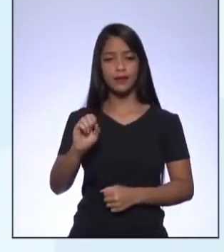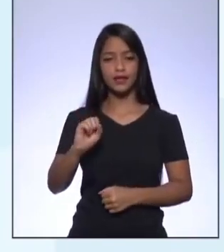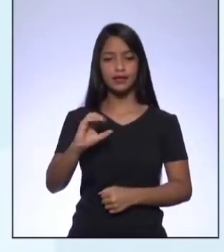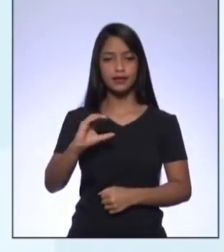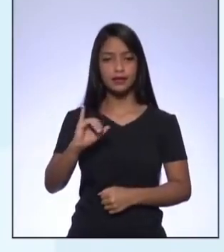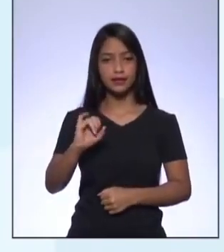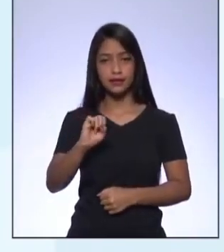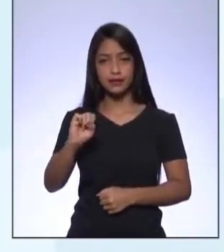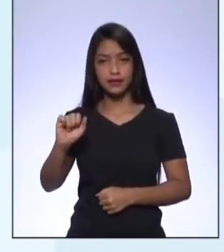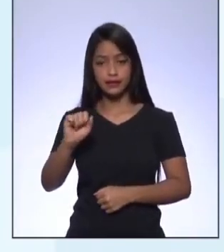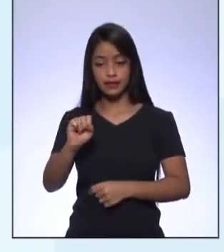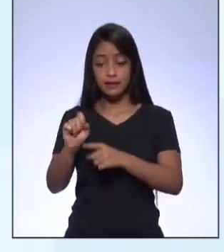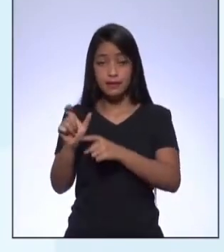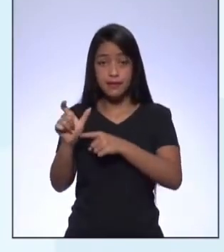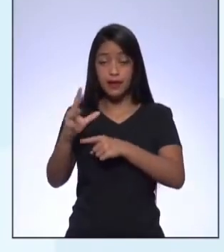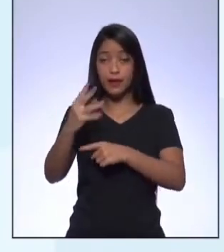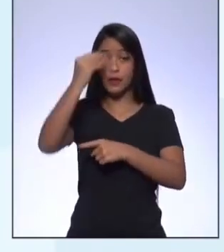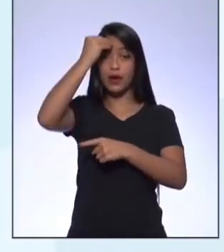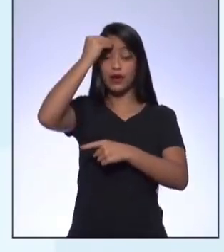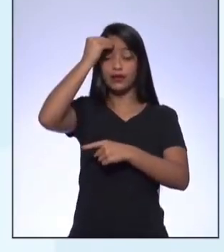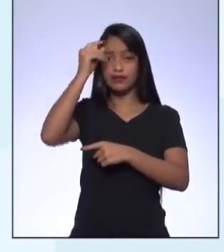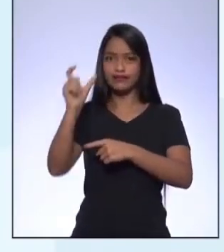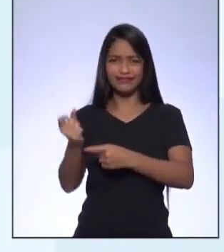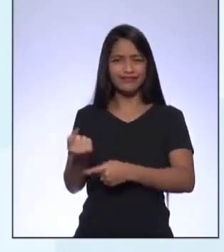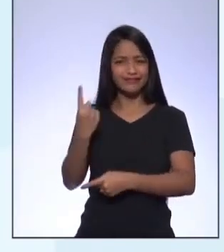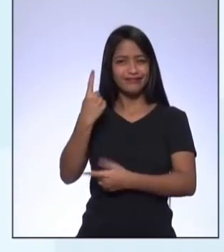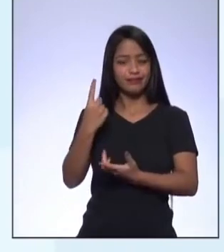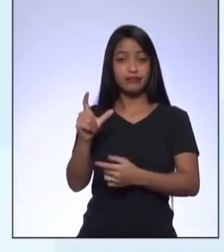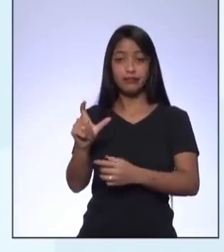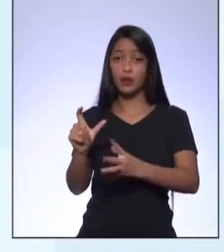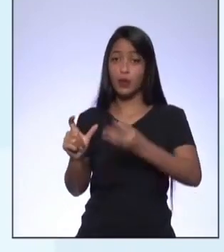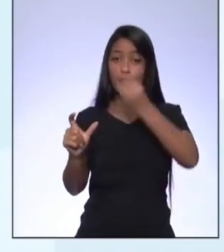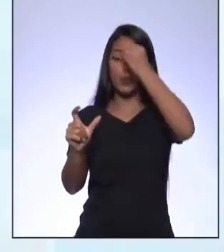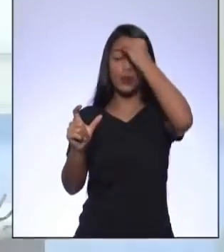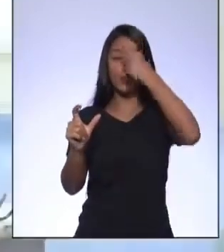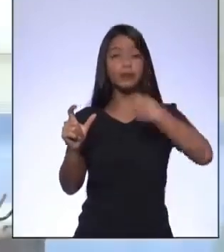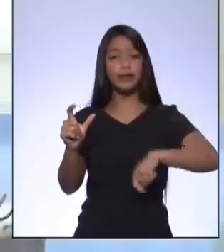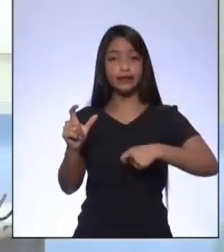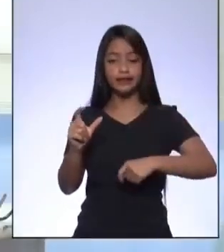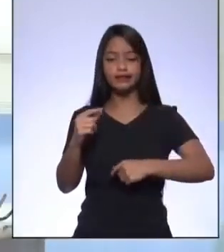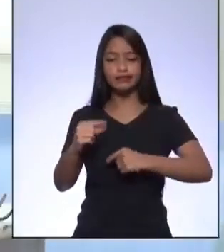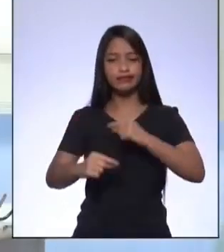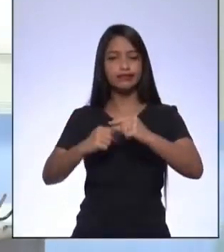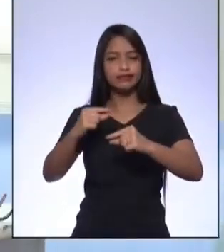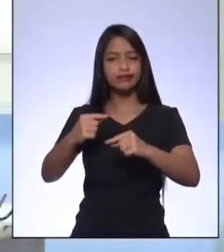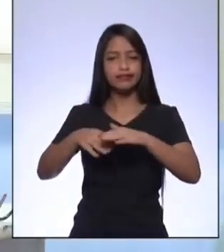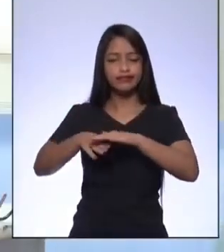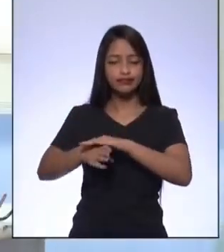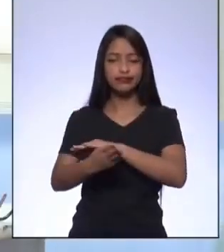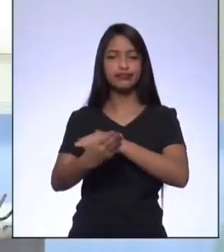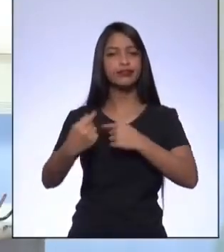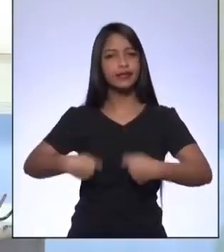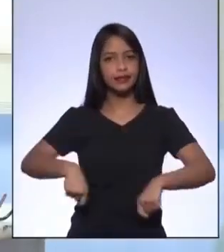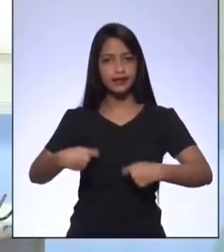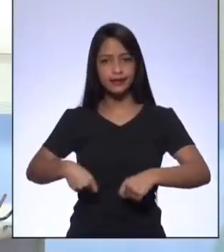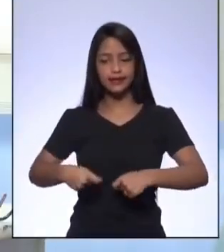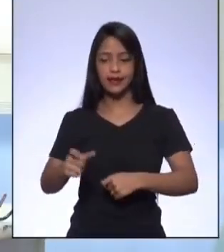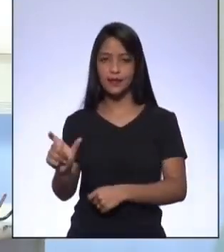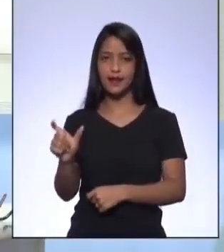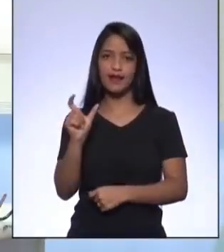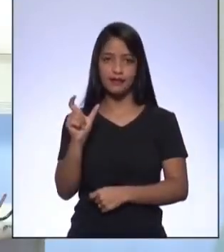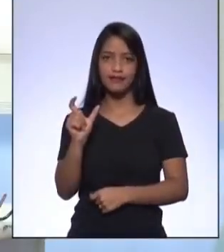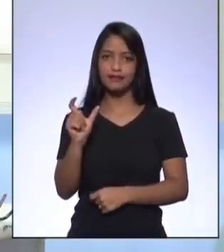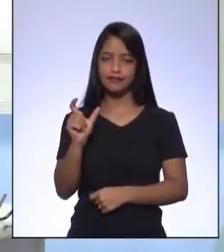é uma palavra pouco comum no vocabulário da gente, mas ela tem que ser inserida aos poucos, você tem que ir se habituando com